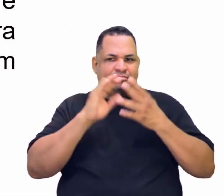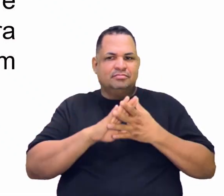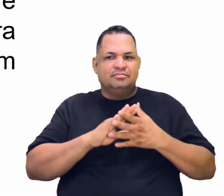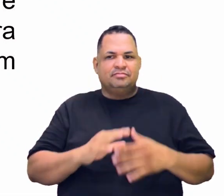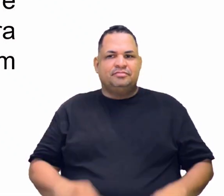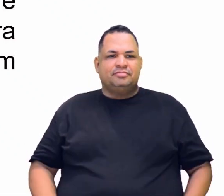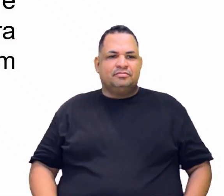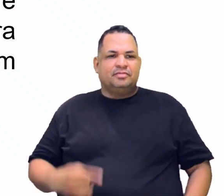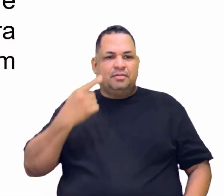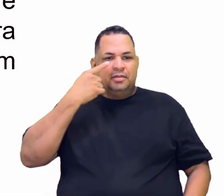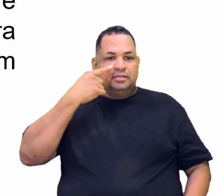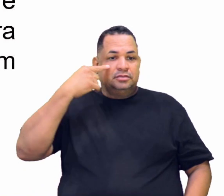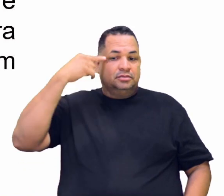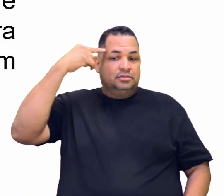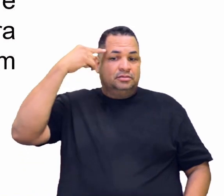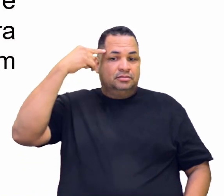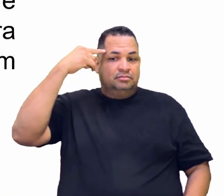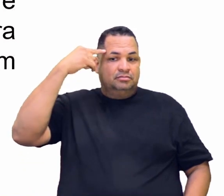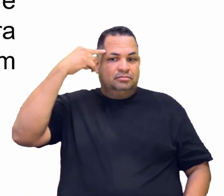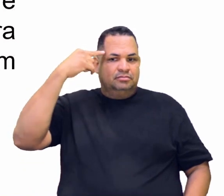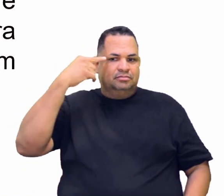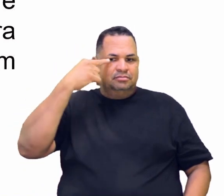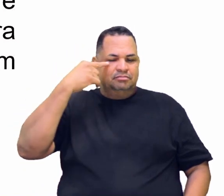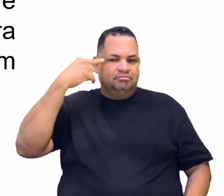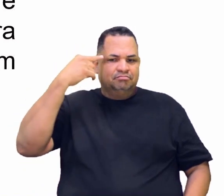assim, para cima.